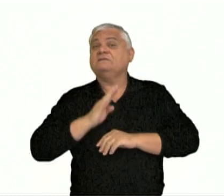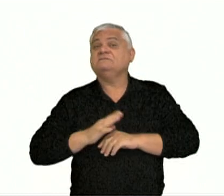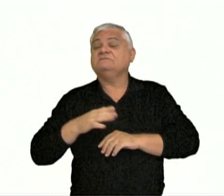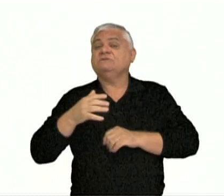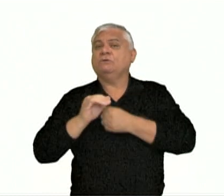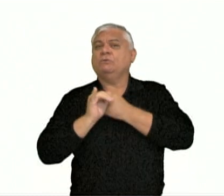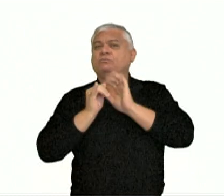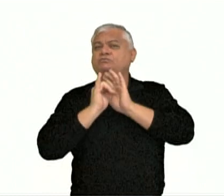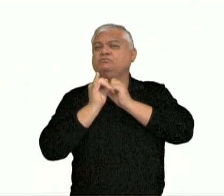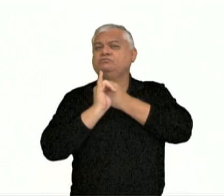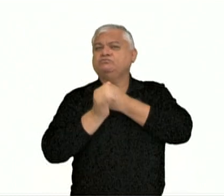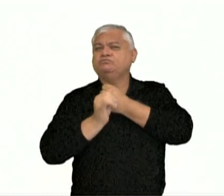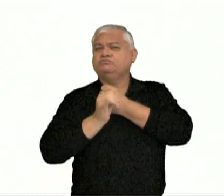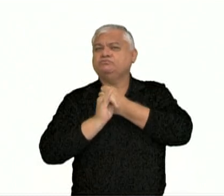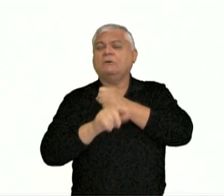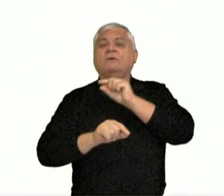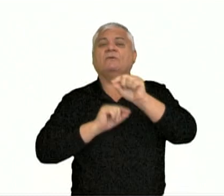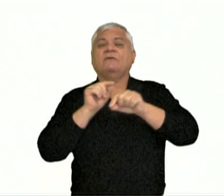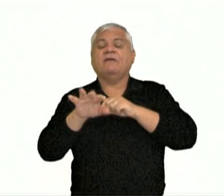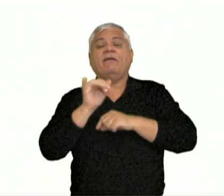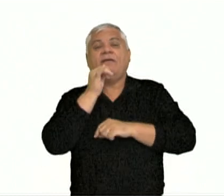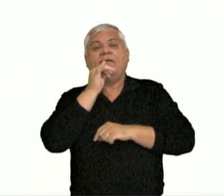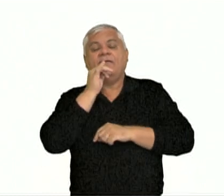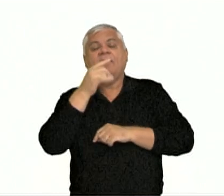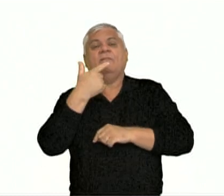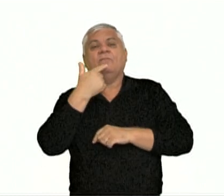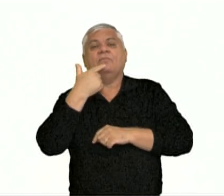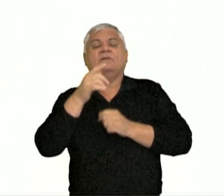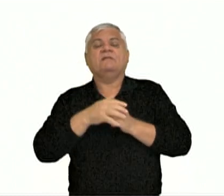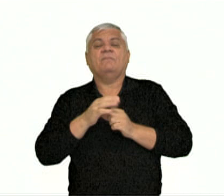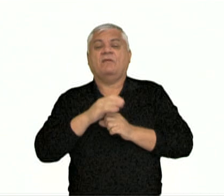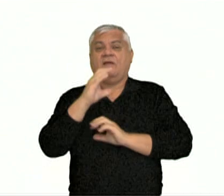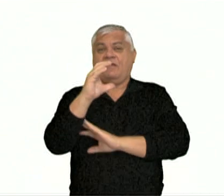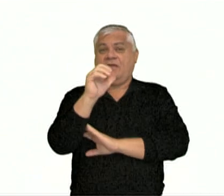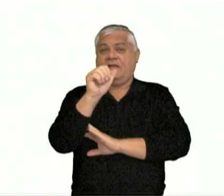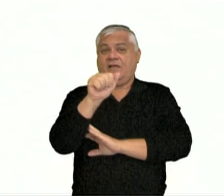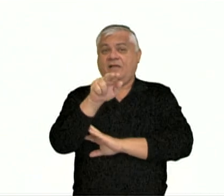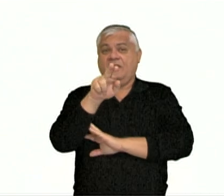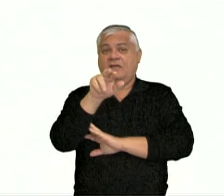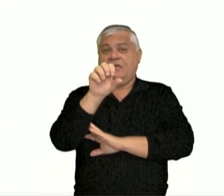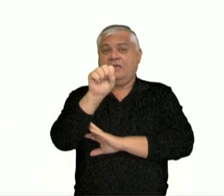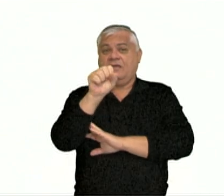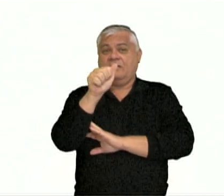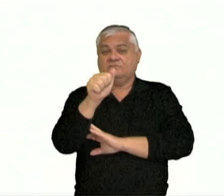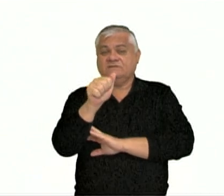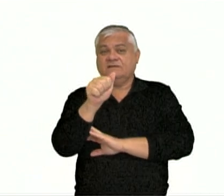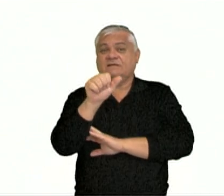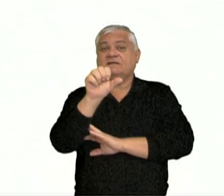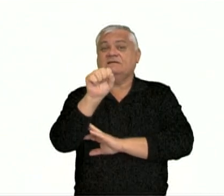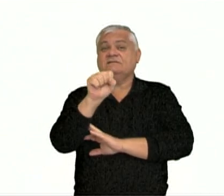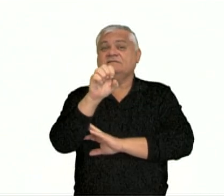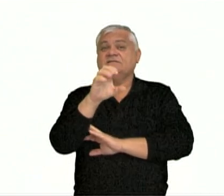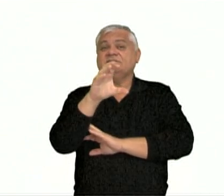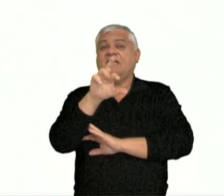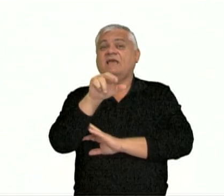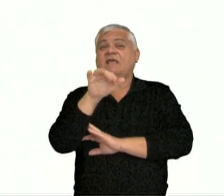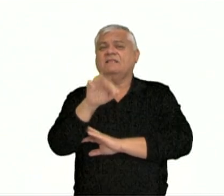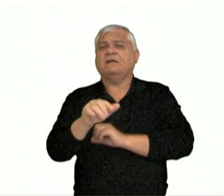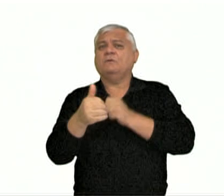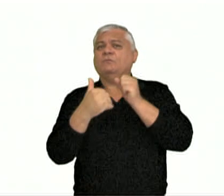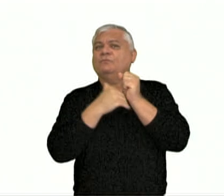seus famosos contos é justamente A Causa Secreta. Qual será o segredo desse conto? Vamos